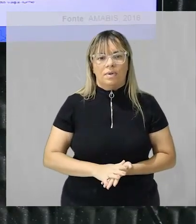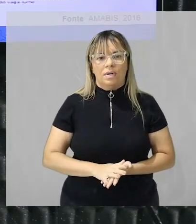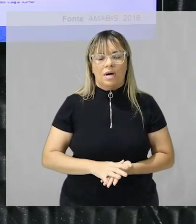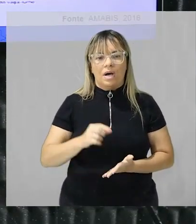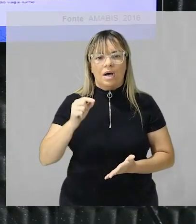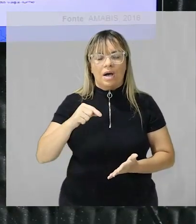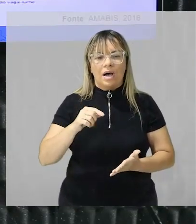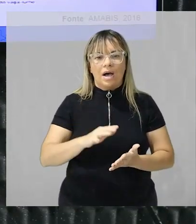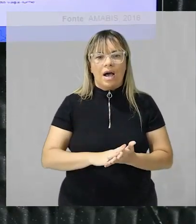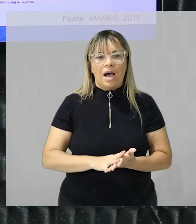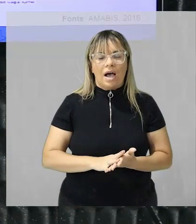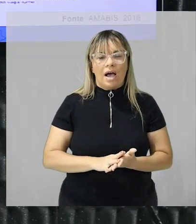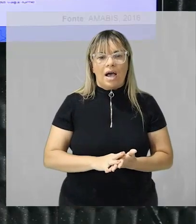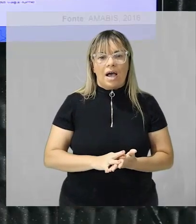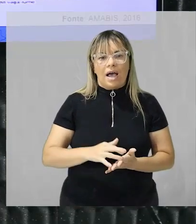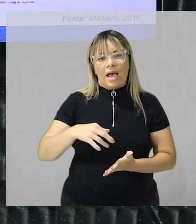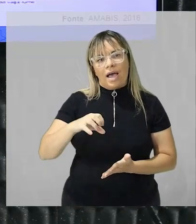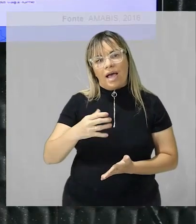em que